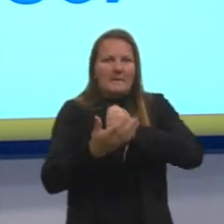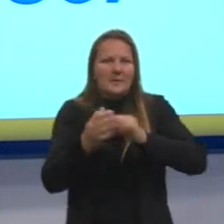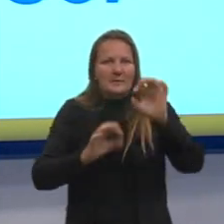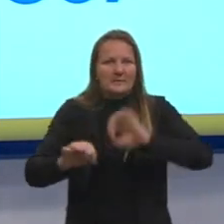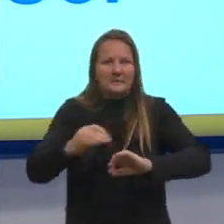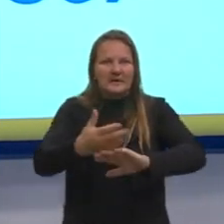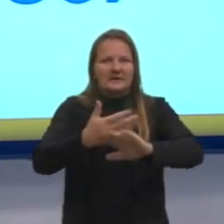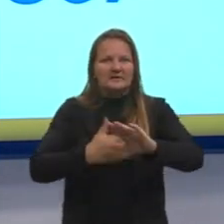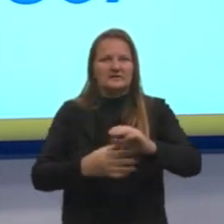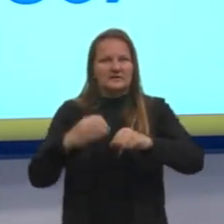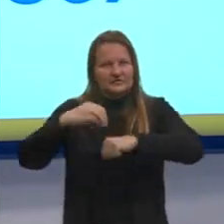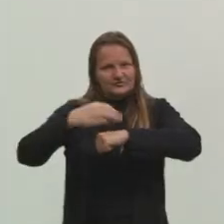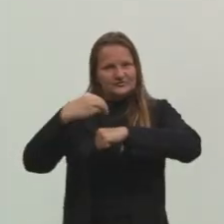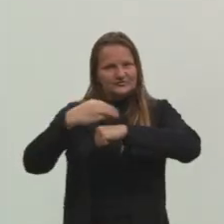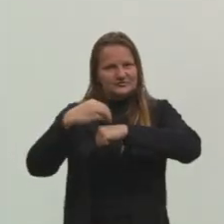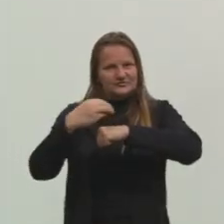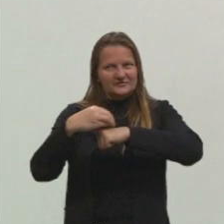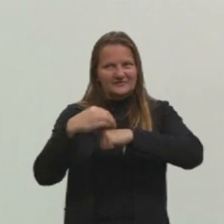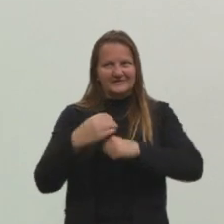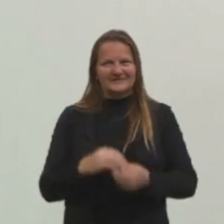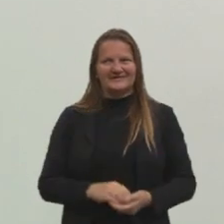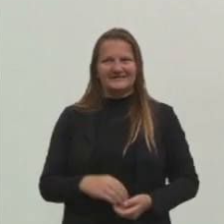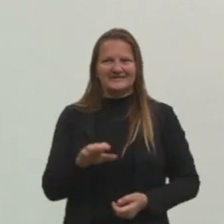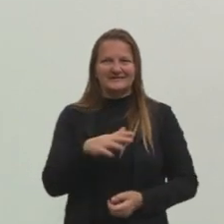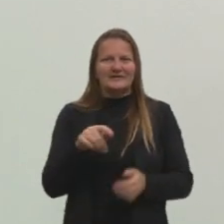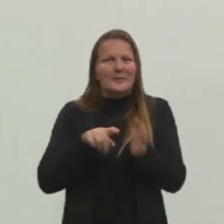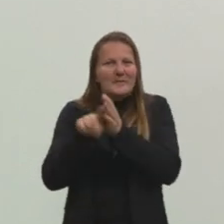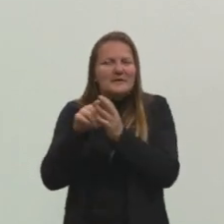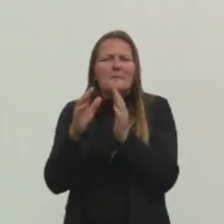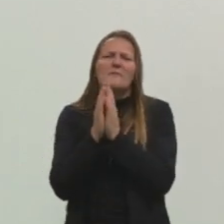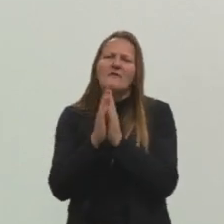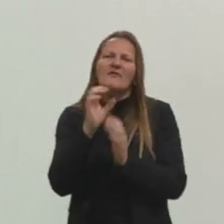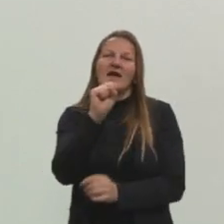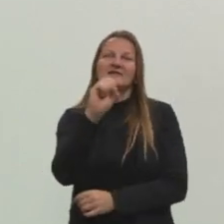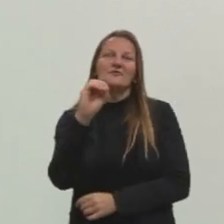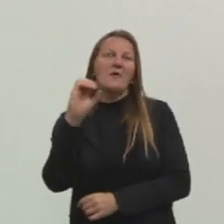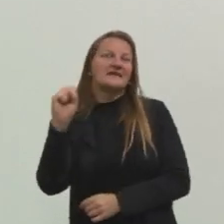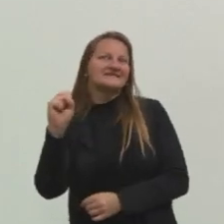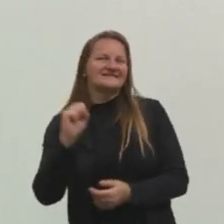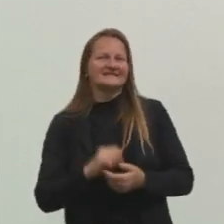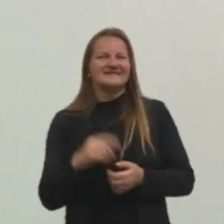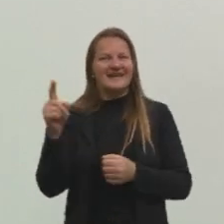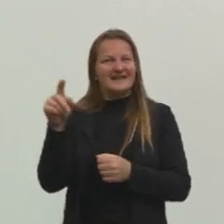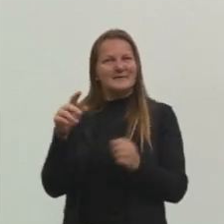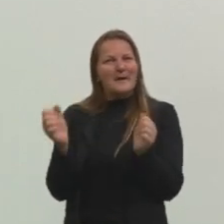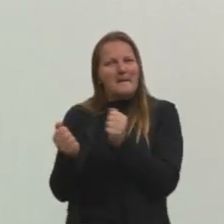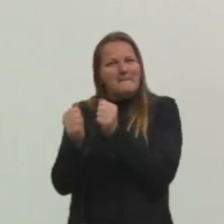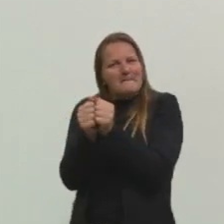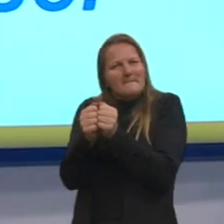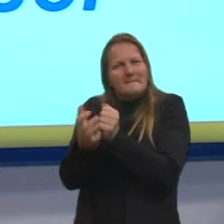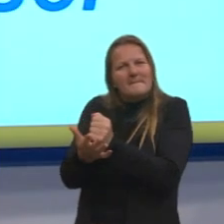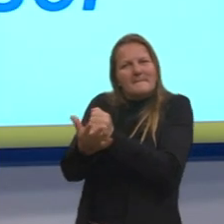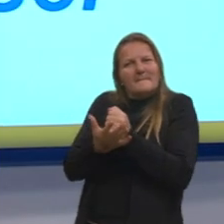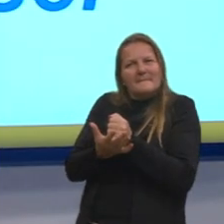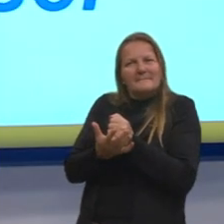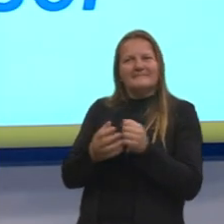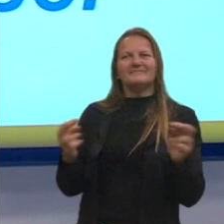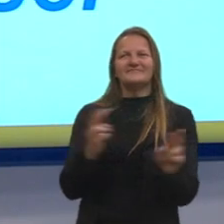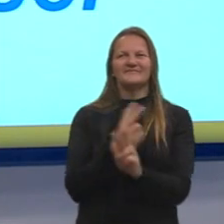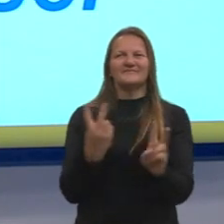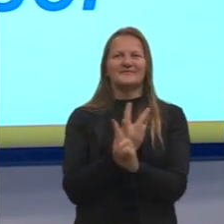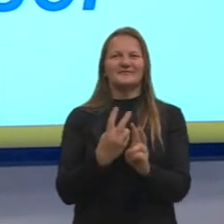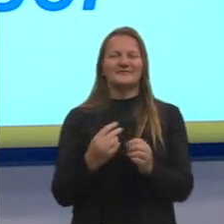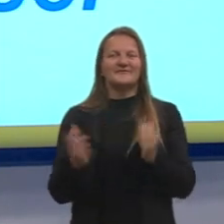preparar as aulas ele me dá dicas inclusive às vezes que eu peço um socorro para ele então assim gente se não for né o apoio justamente